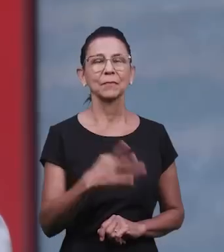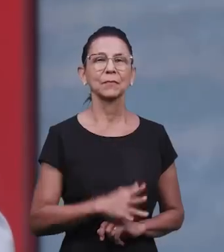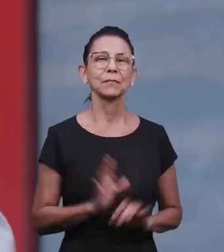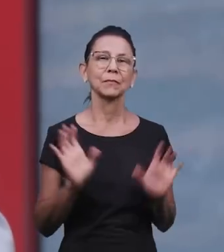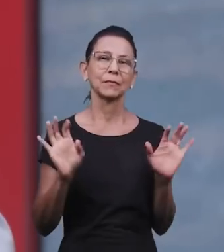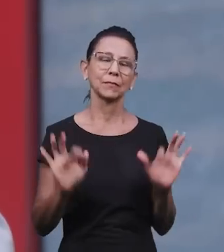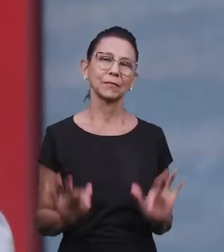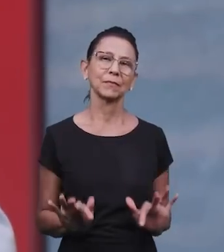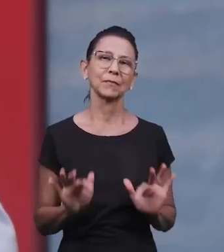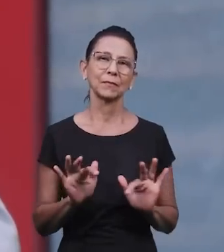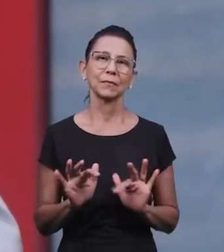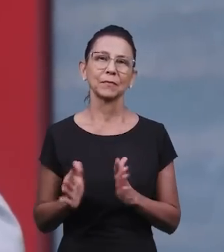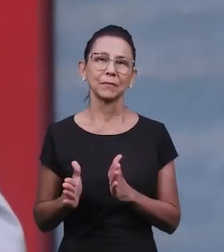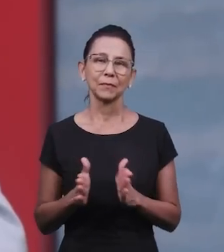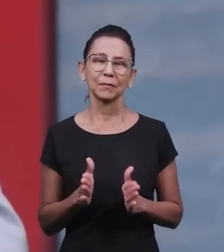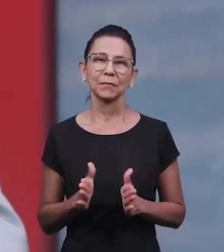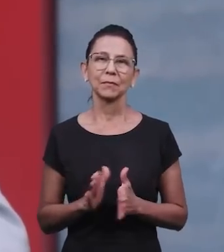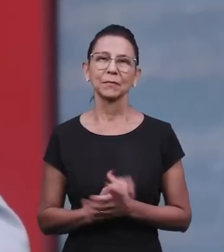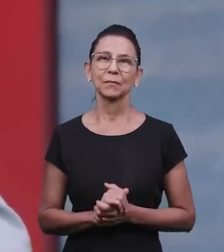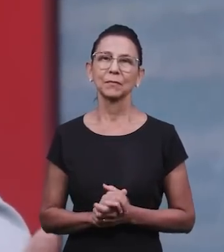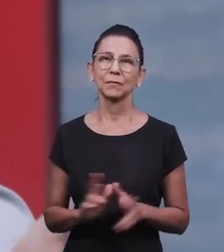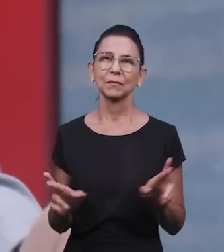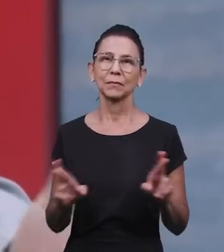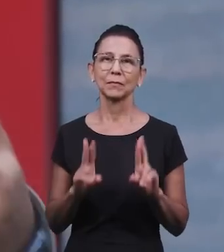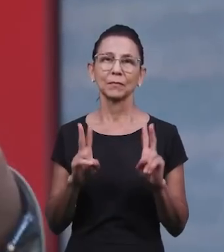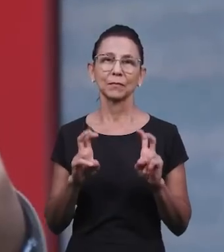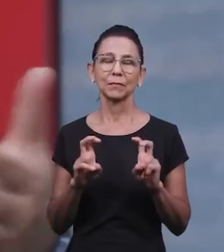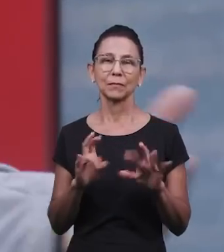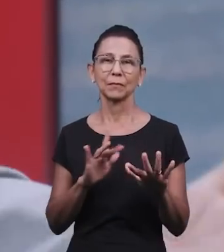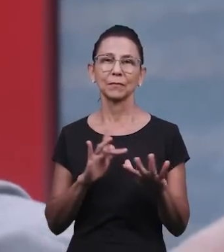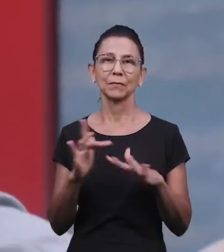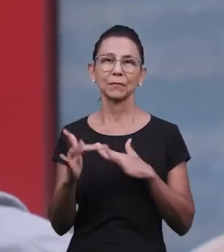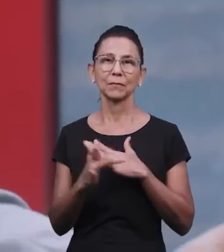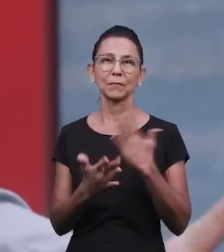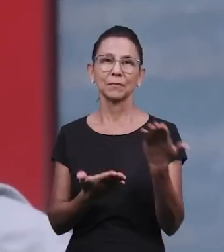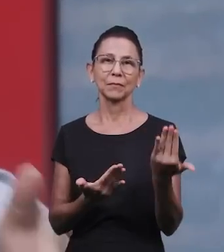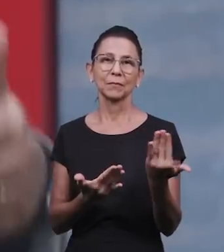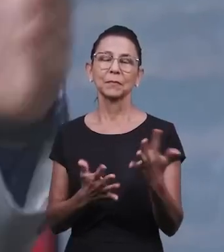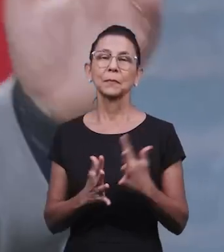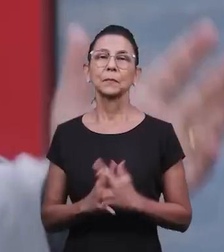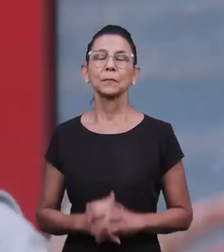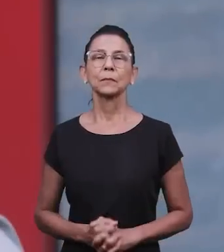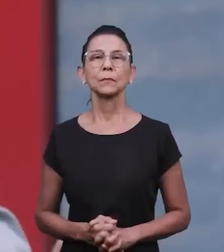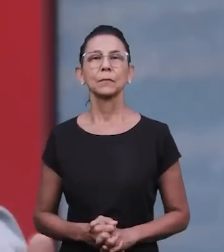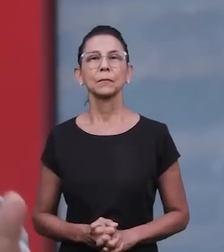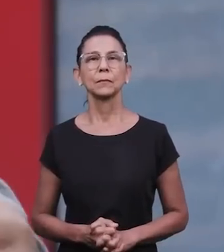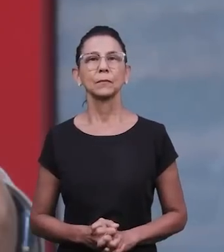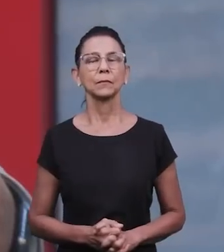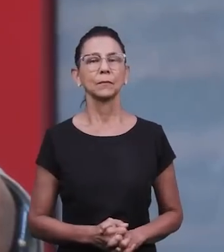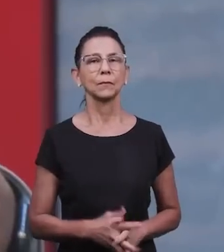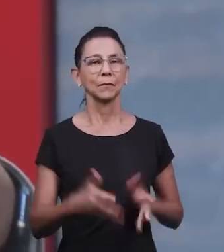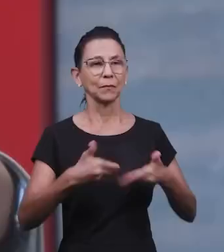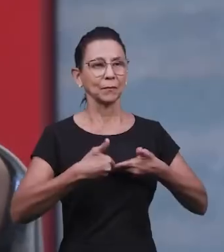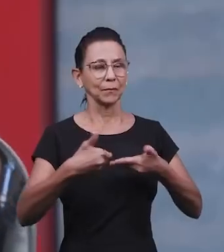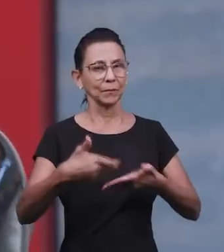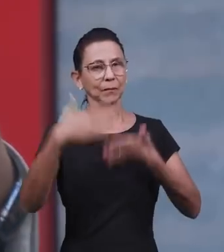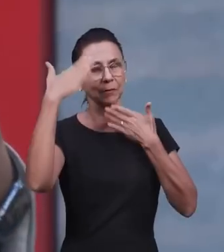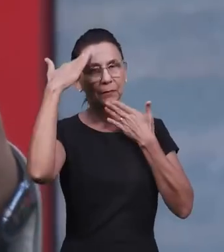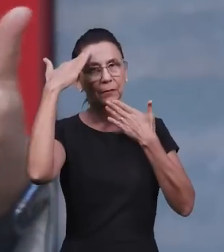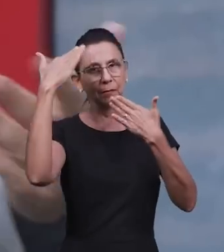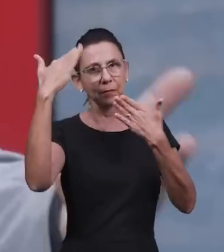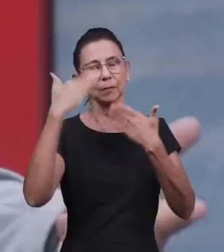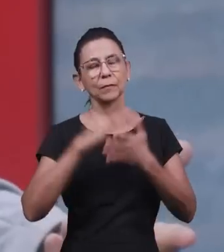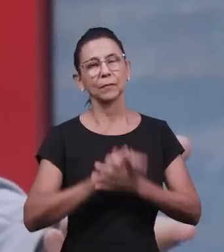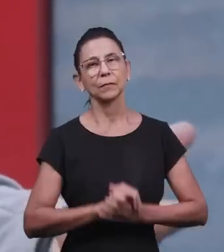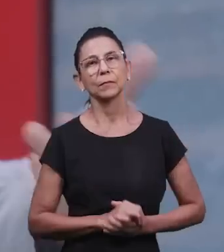Primeiro, agradecer o convite, né? Falar que está na frente. Eu tenho um programa semanal na rádio. Então, tipo, eu nunca, acho que não fiquei